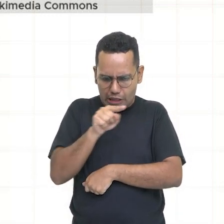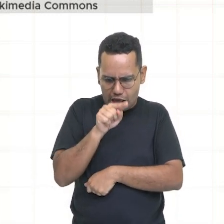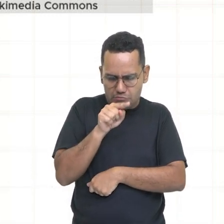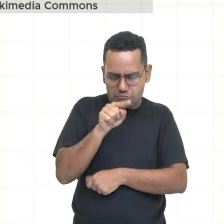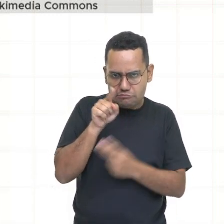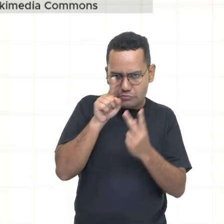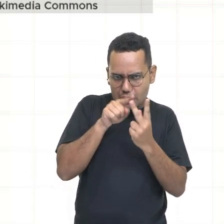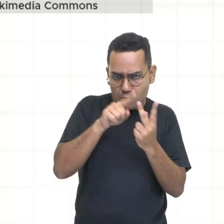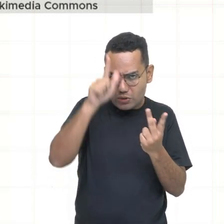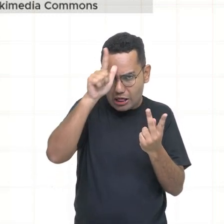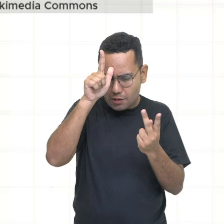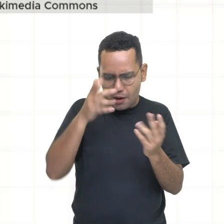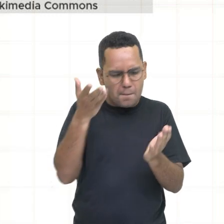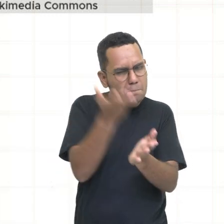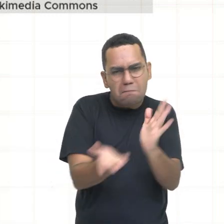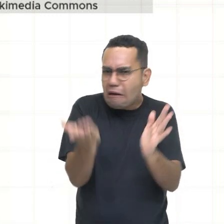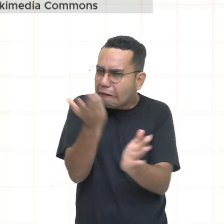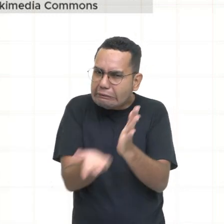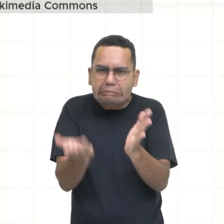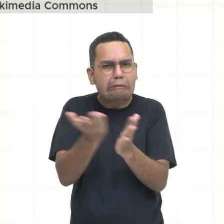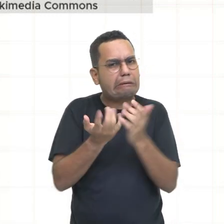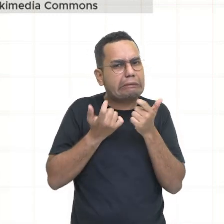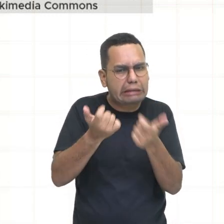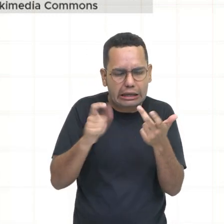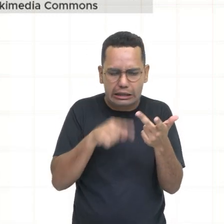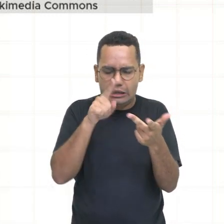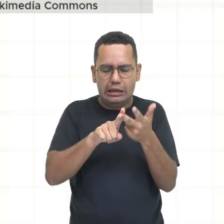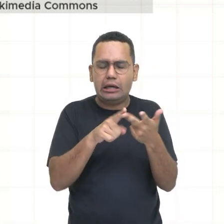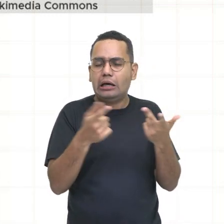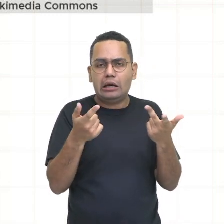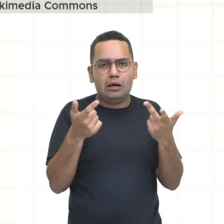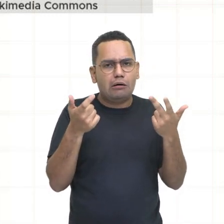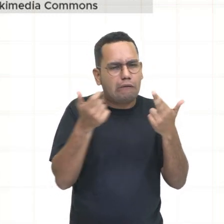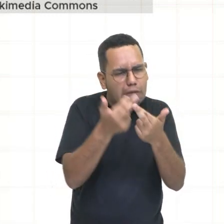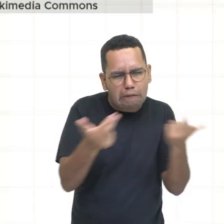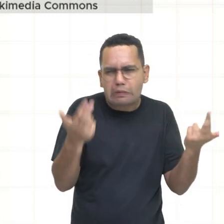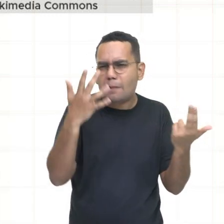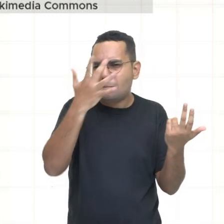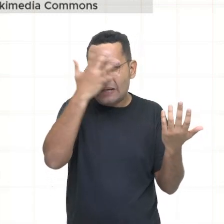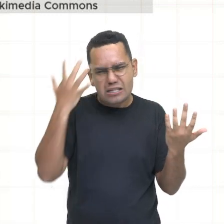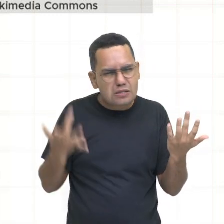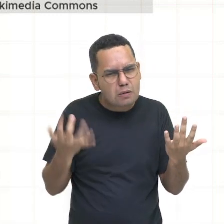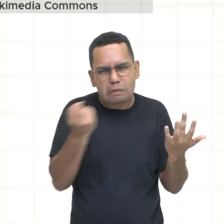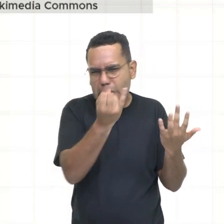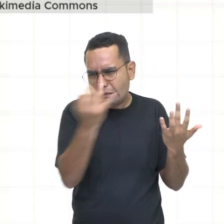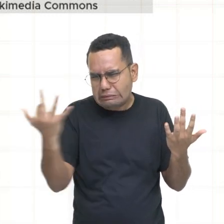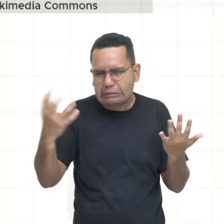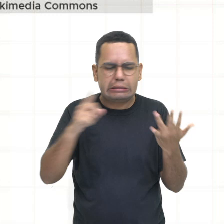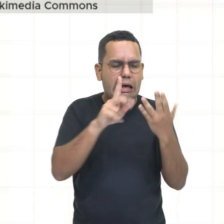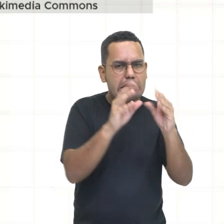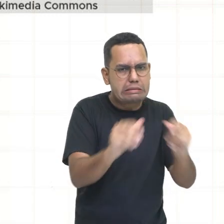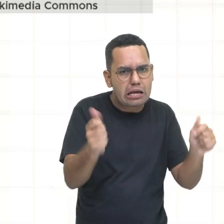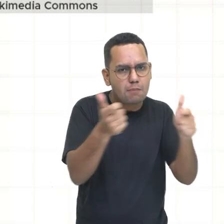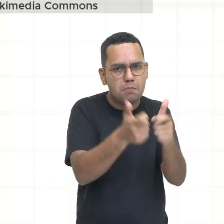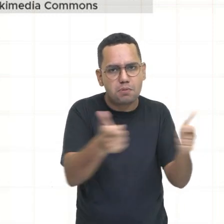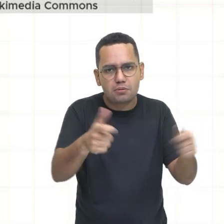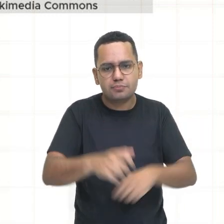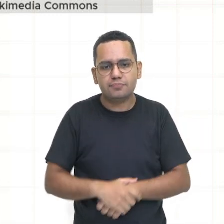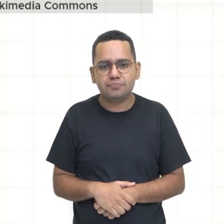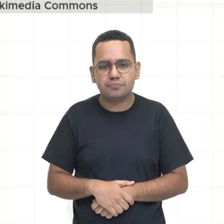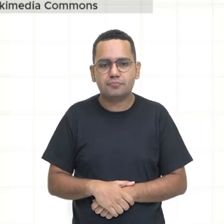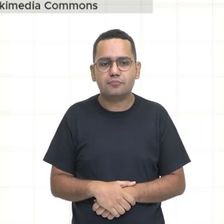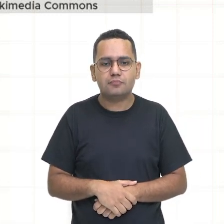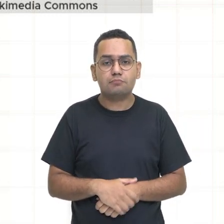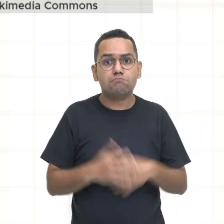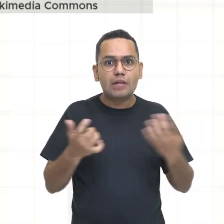sobre o seu exército, sobre os seus recursos naturais. Então, era necessário que a Alemanha se tornasse novamente